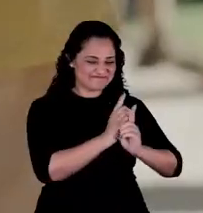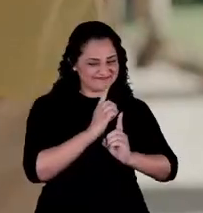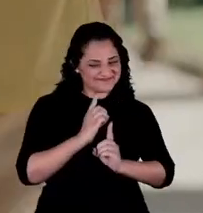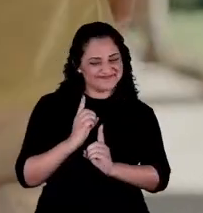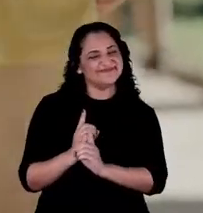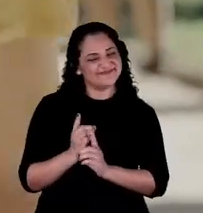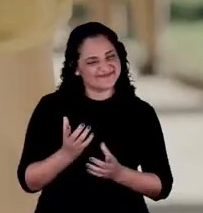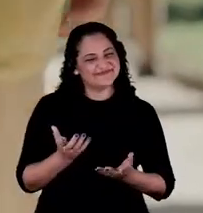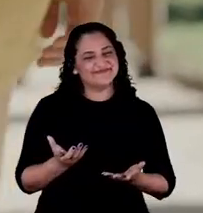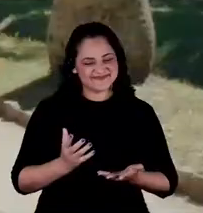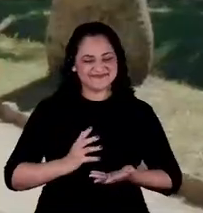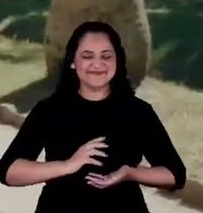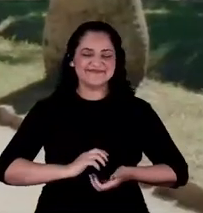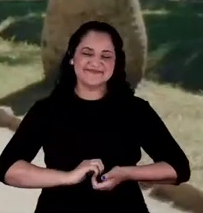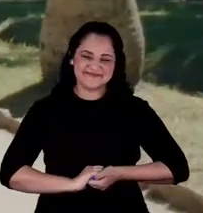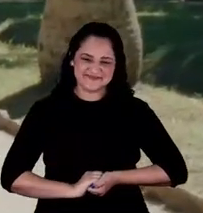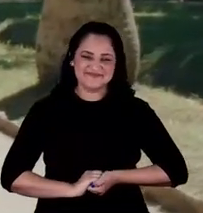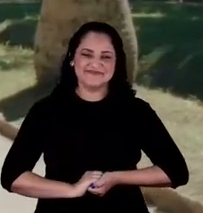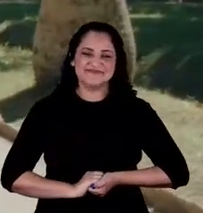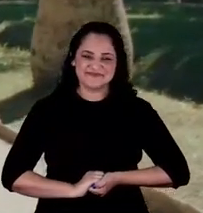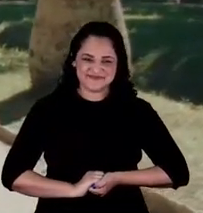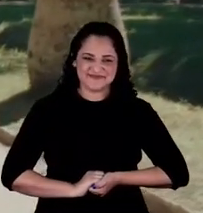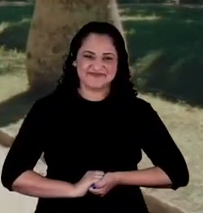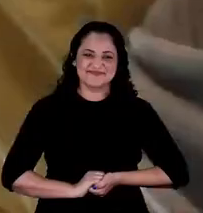e gera encontros